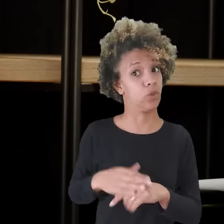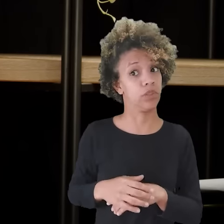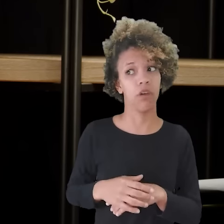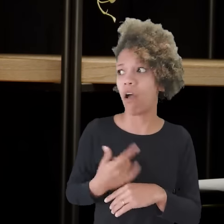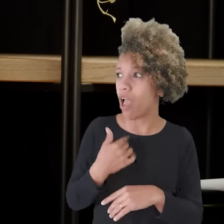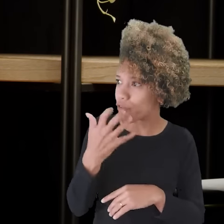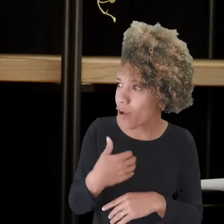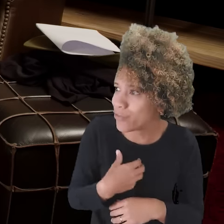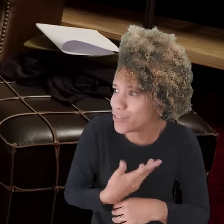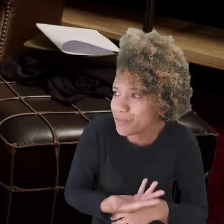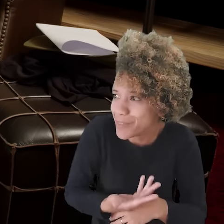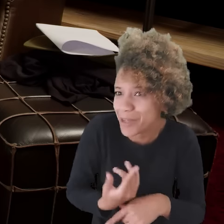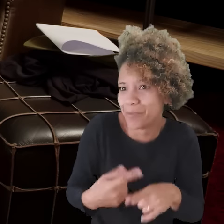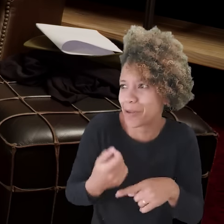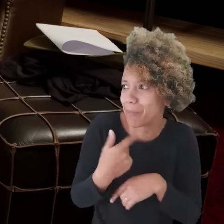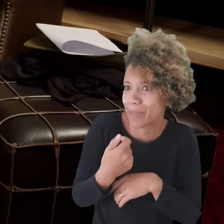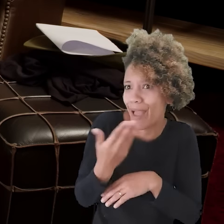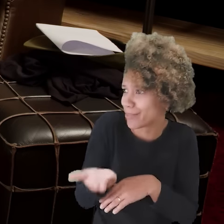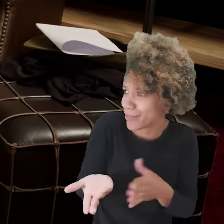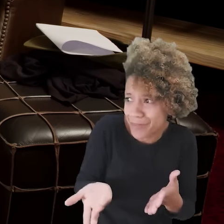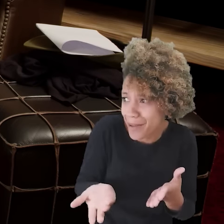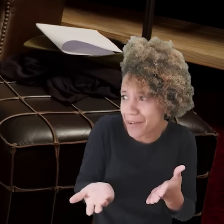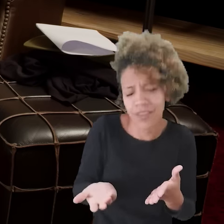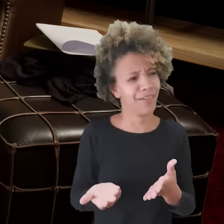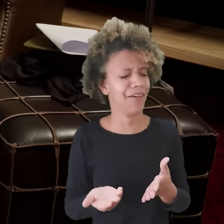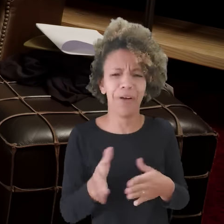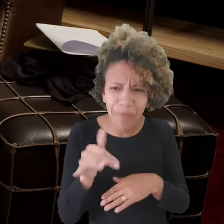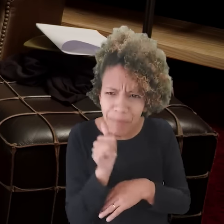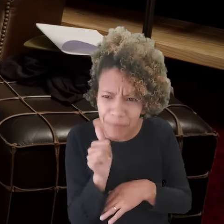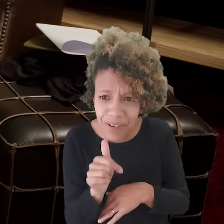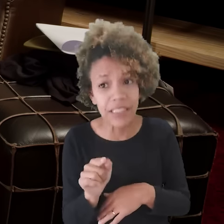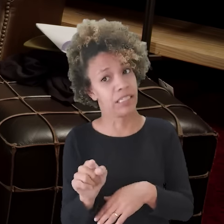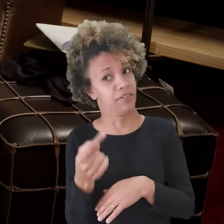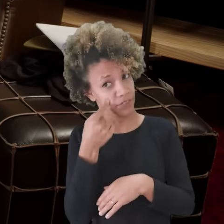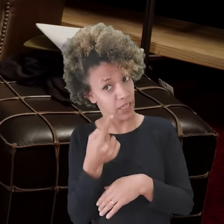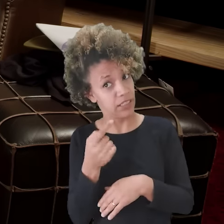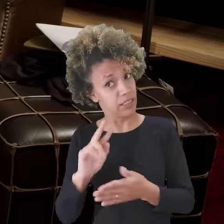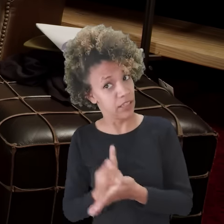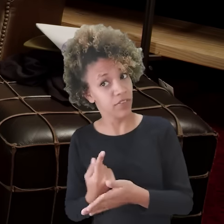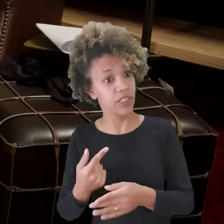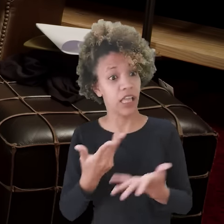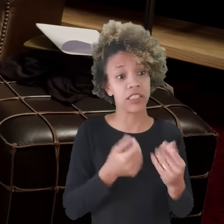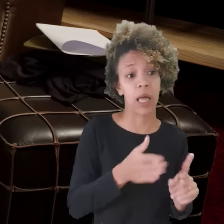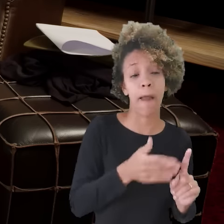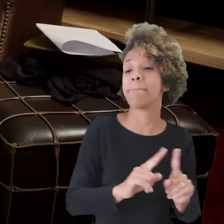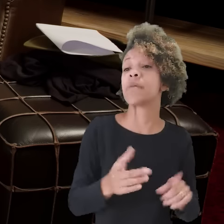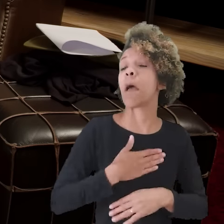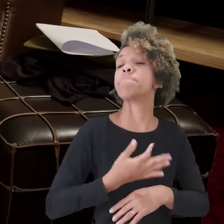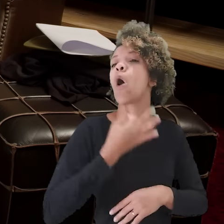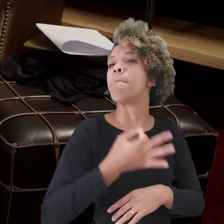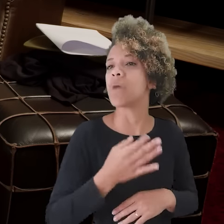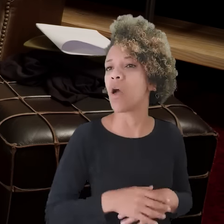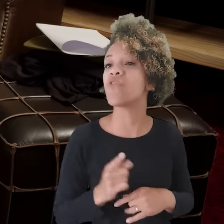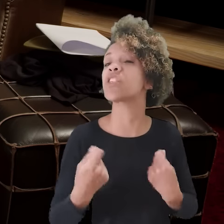E aí ela ficou com raiva de mim porque eu tava fazendo piada com ela e aí eu falei assim nossa você tem que estar errado amor você está a favor da agressão ela fez